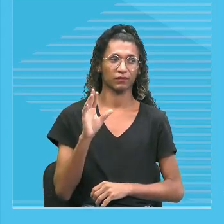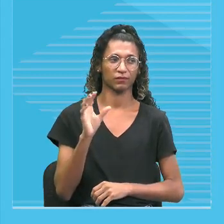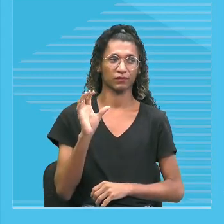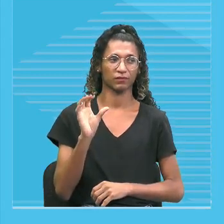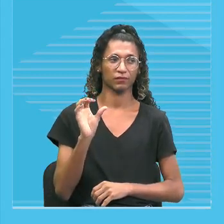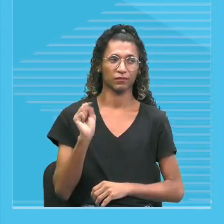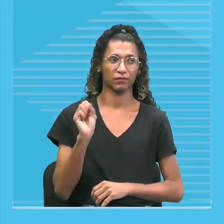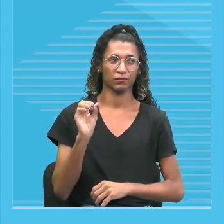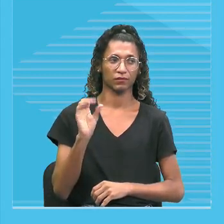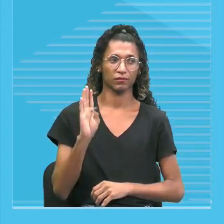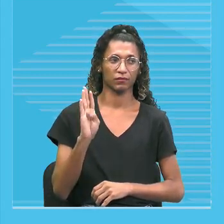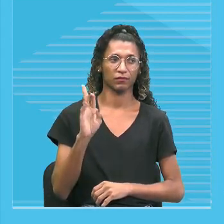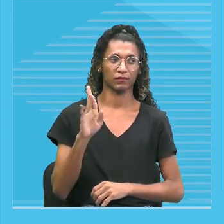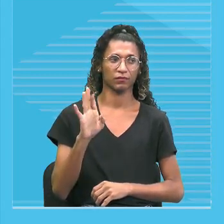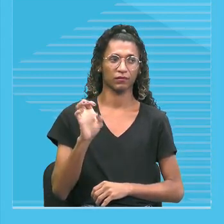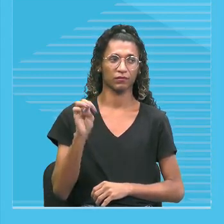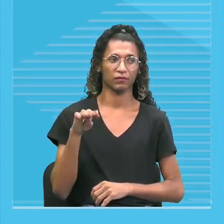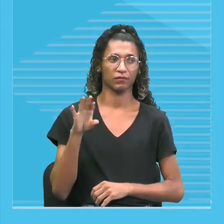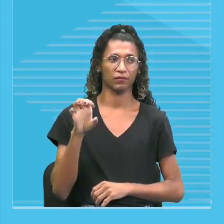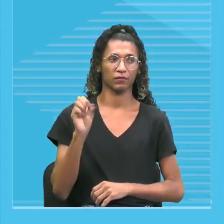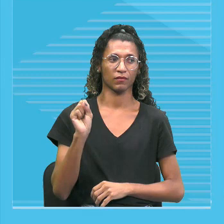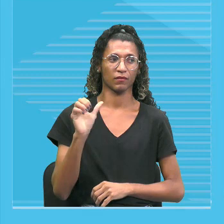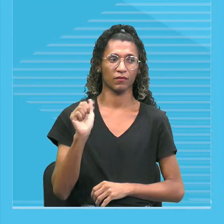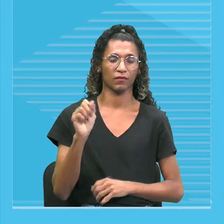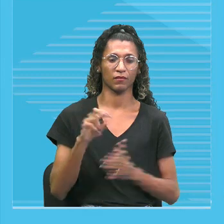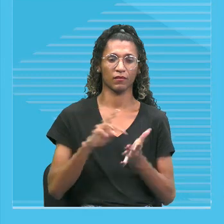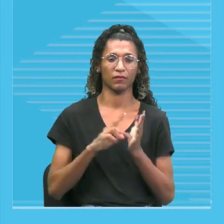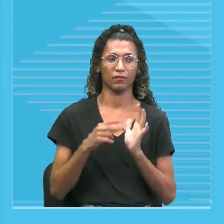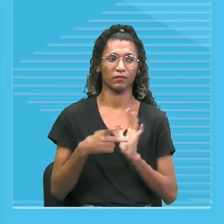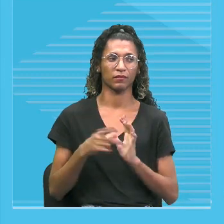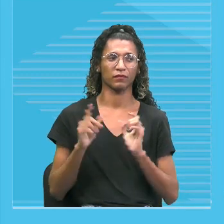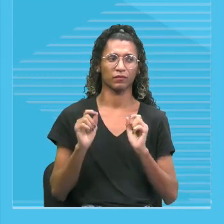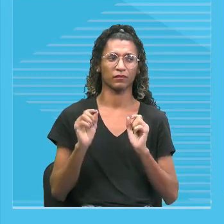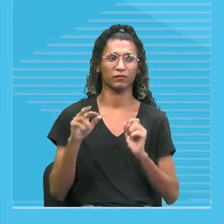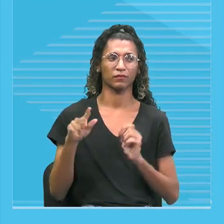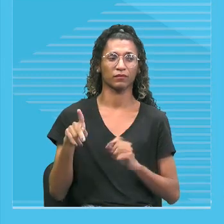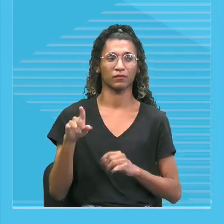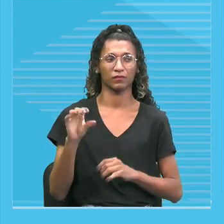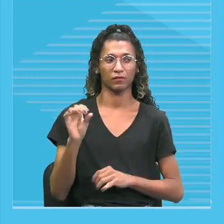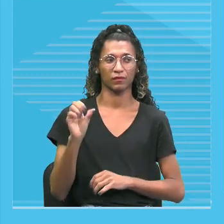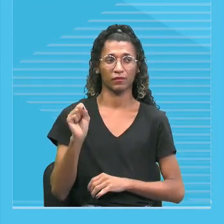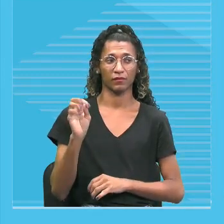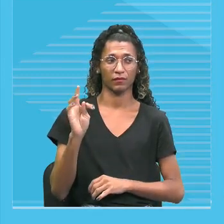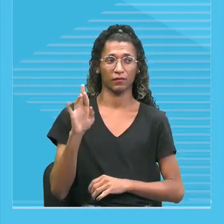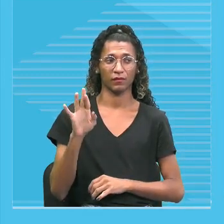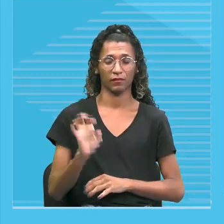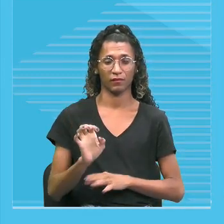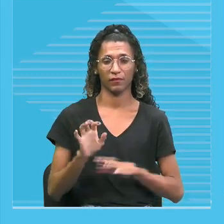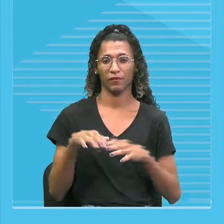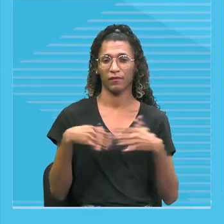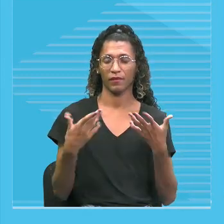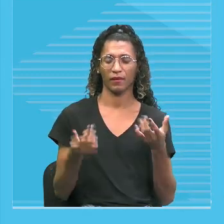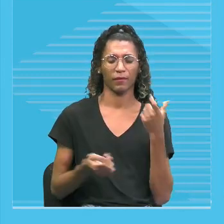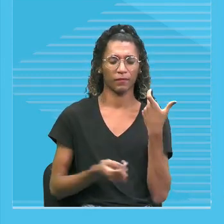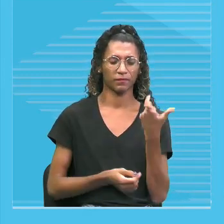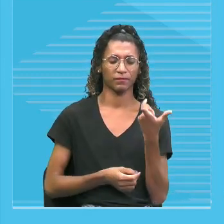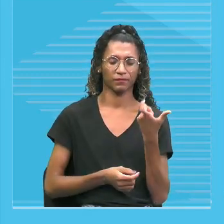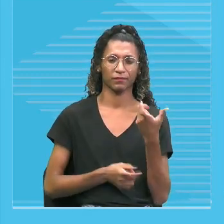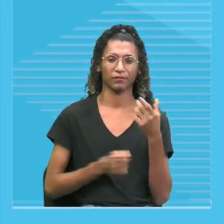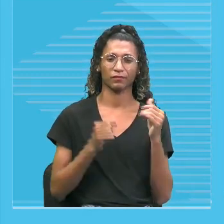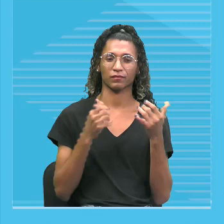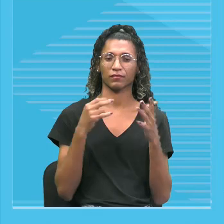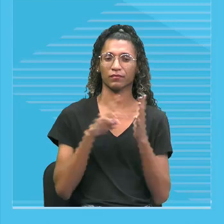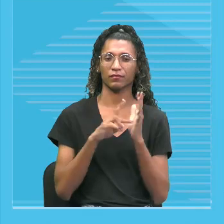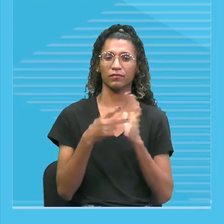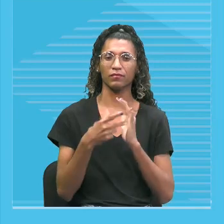podre no final aí você você pode dizer assim e cadê a falsa cognata